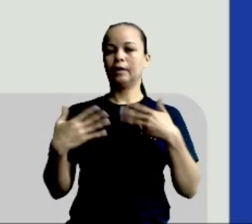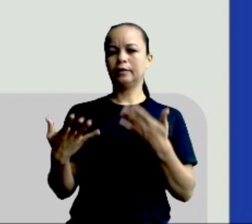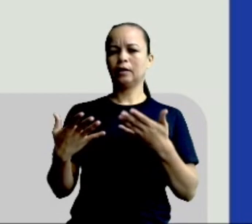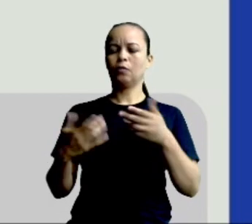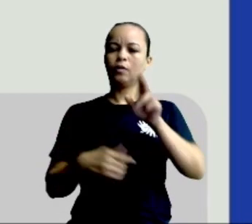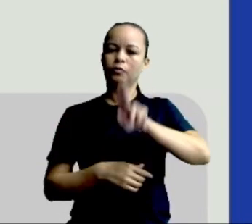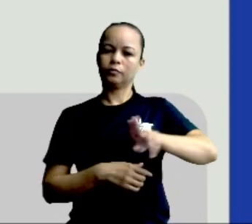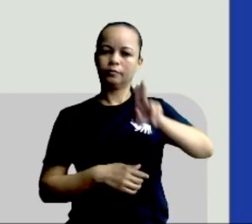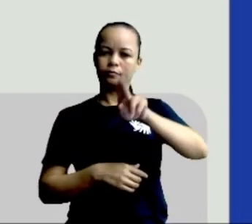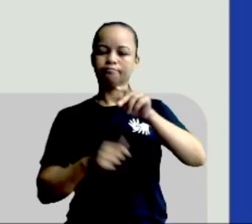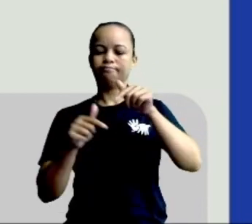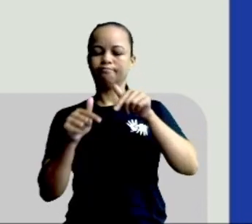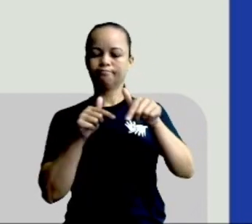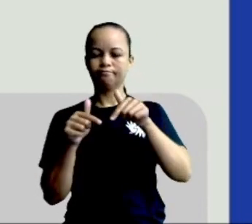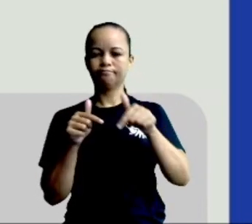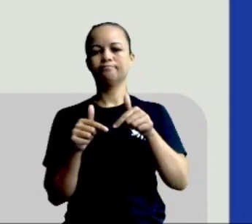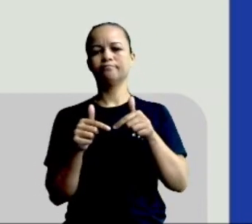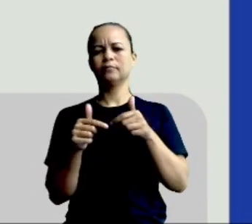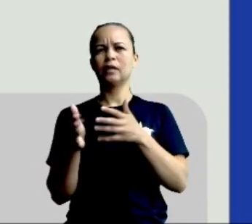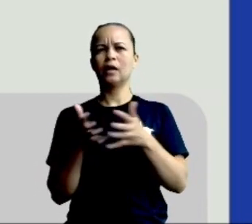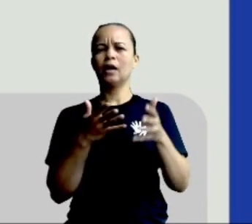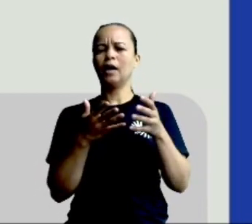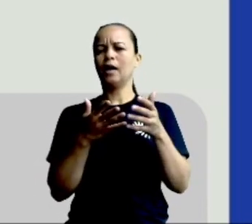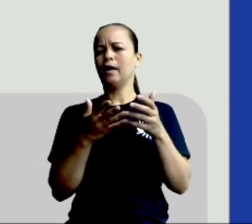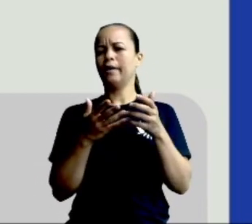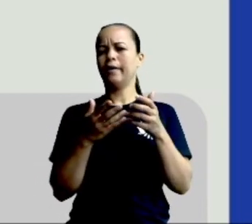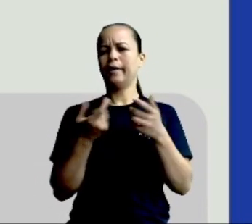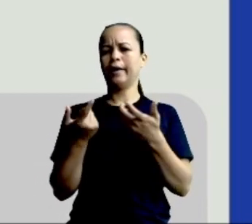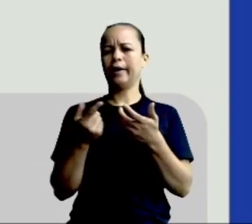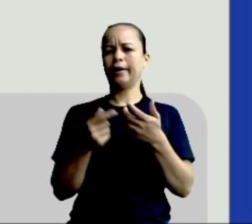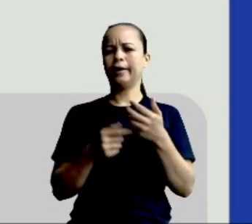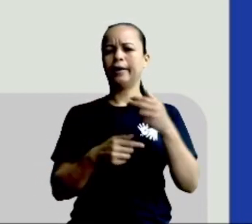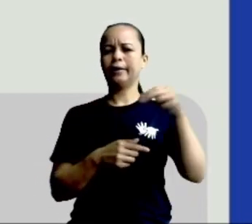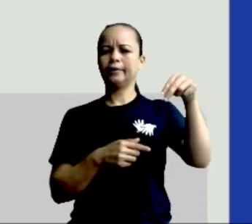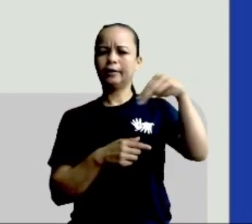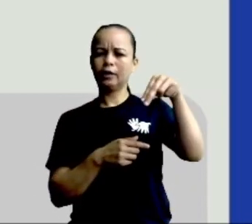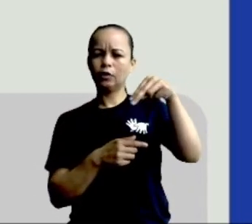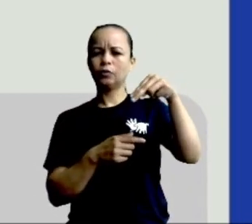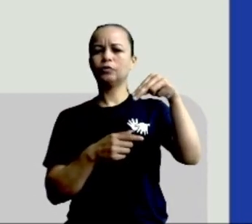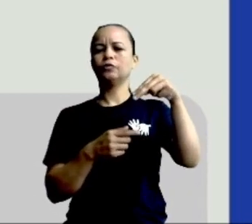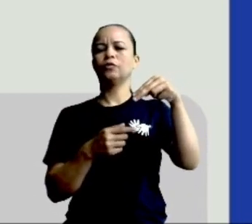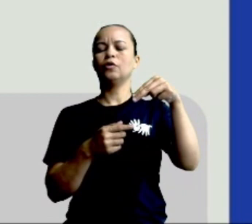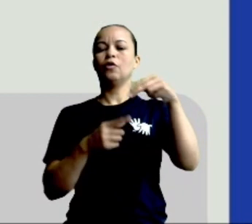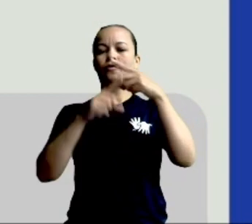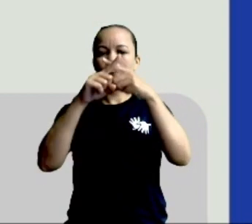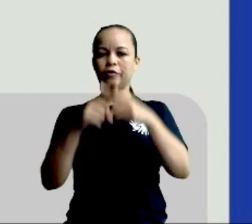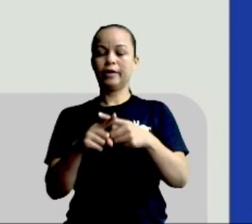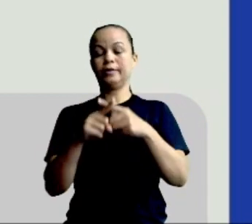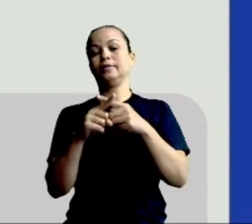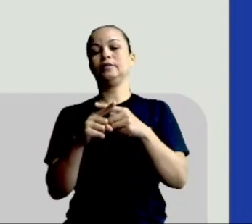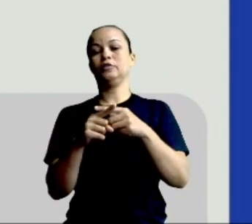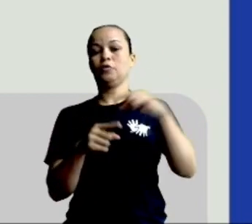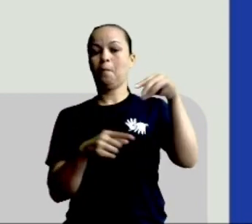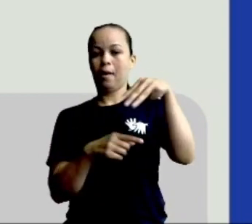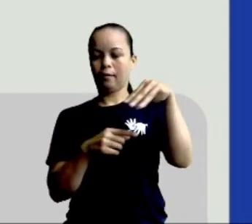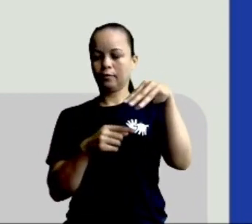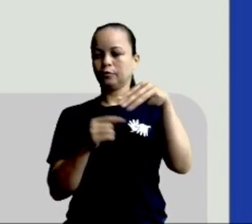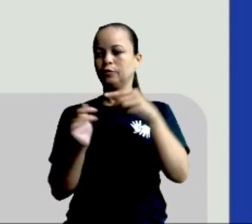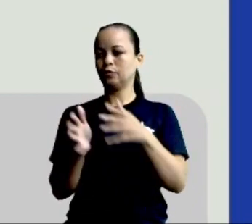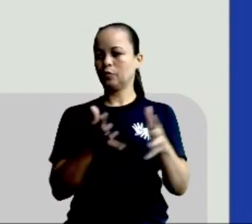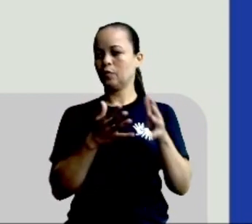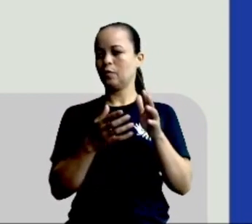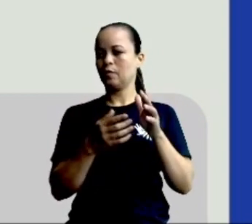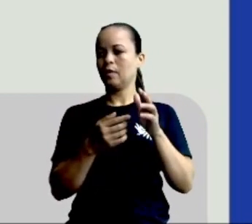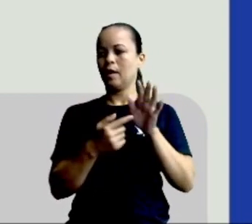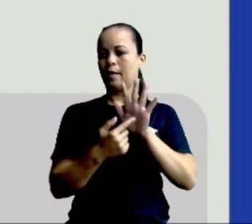de trabalho, tá? É Newton vezes metro, que vai ser o Joule, representado por essa